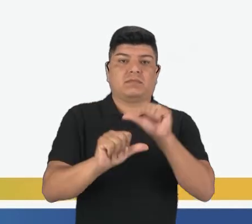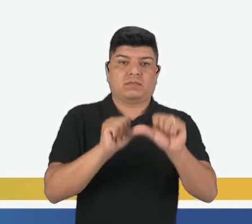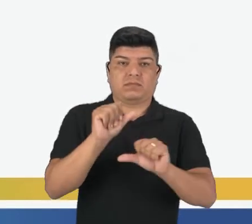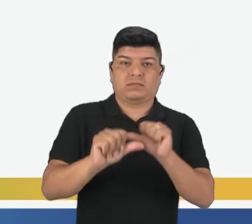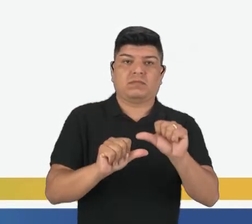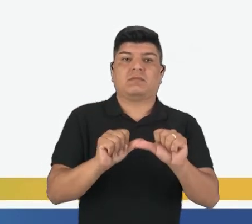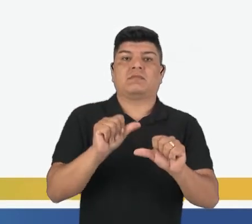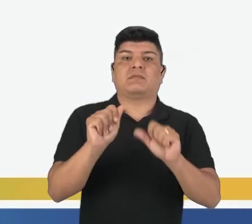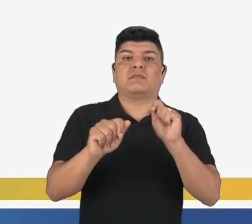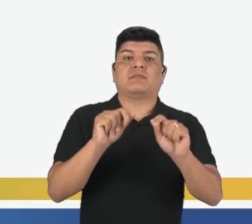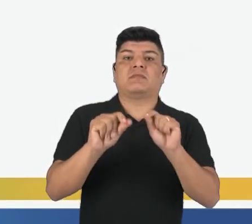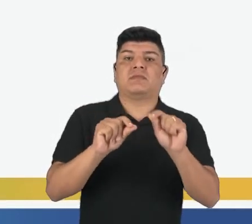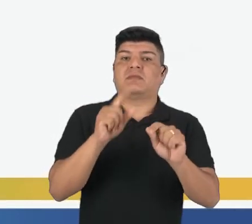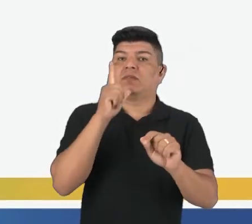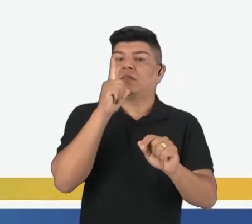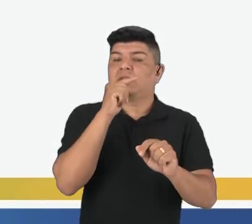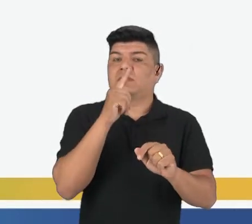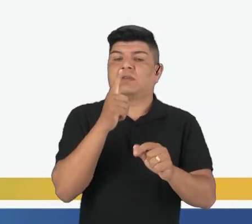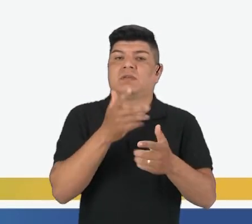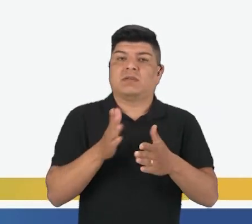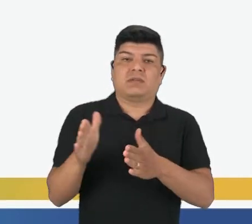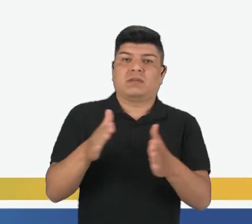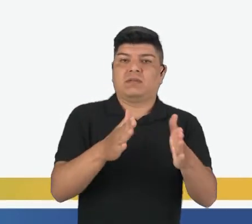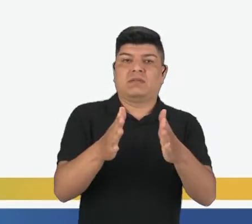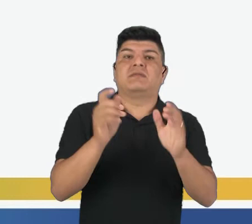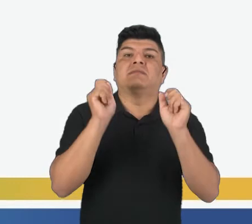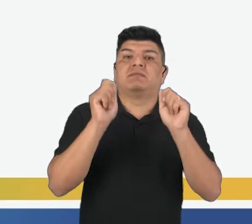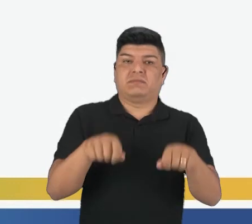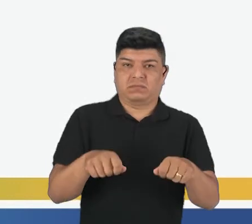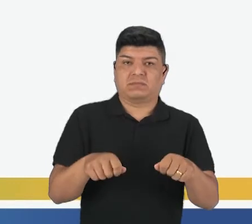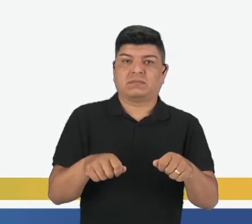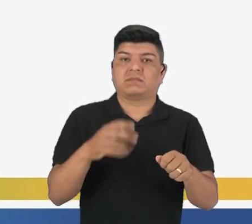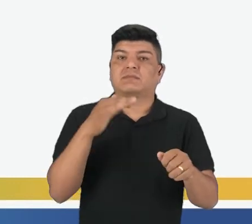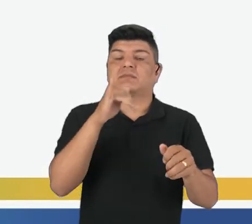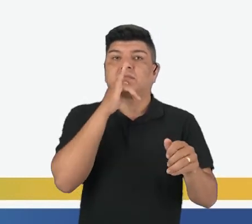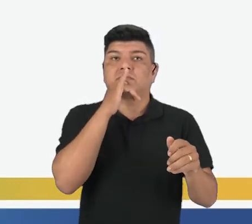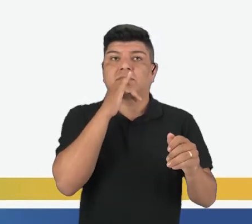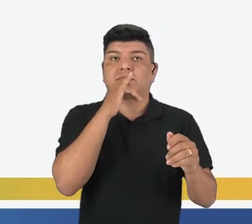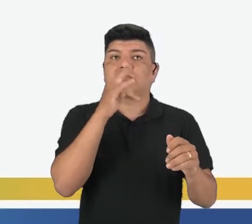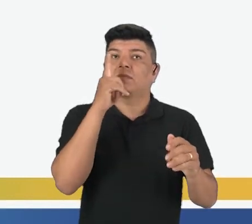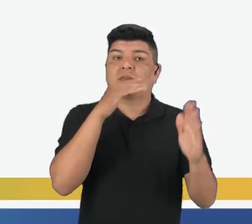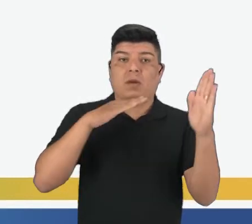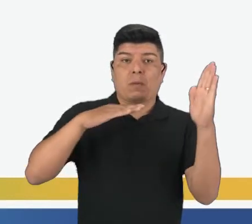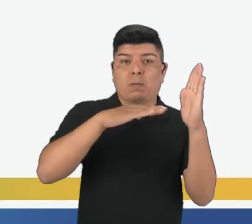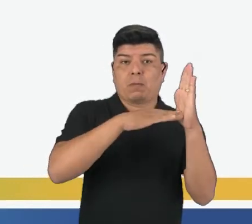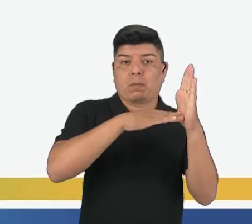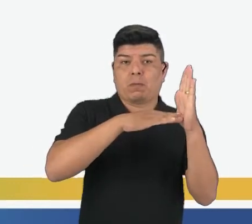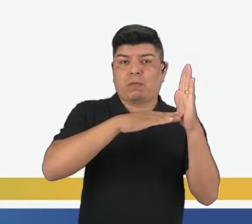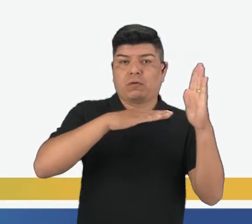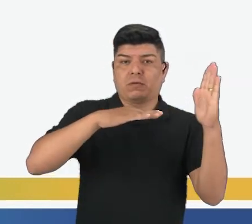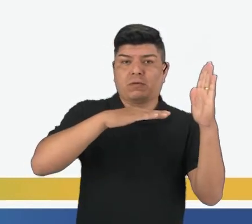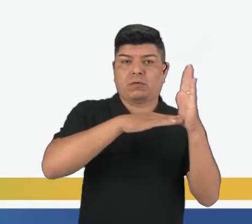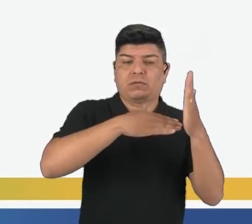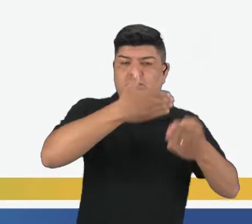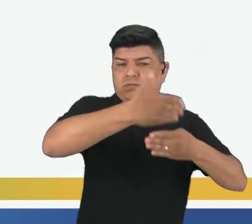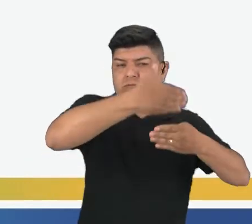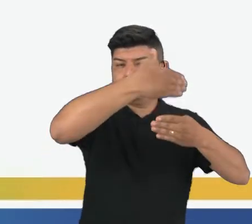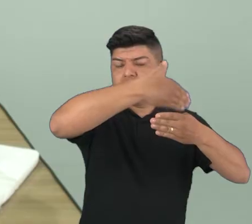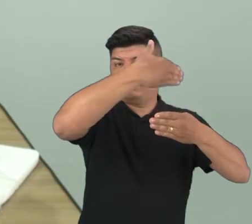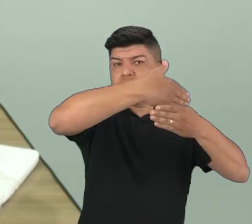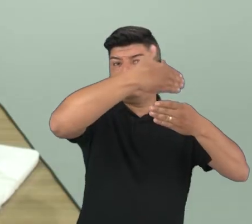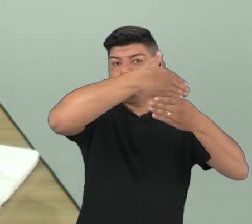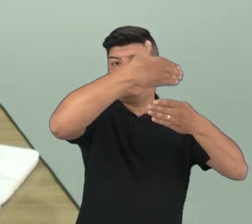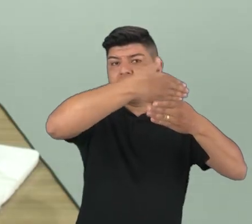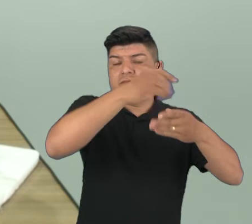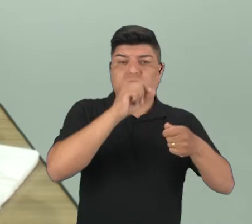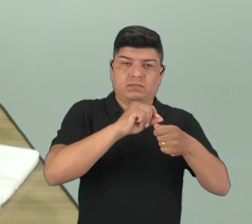em energia elétrica, como, por exemplo, as barragens, né? Para fazer essas hidrelétricas, o que acontece? Se